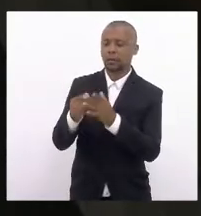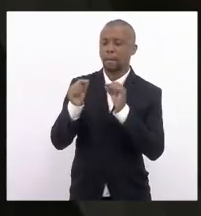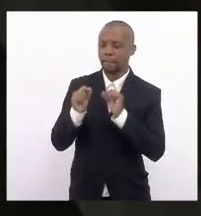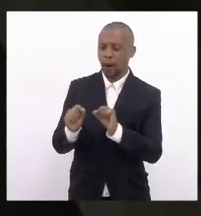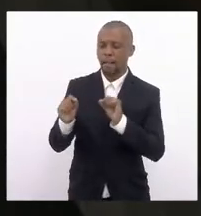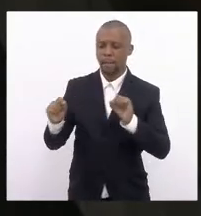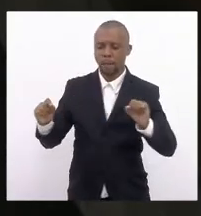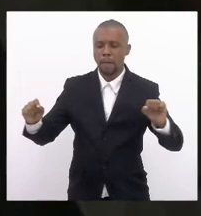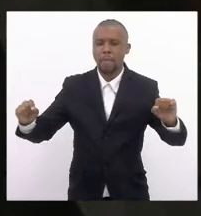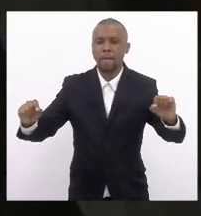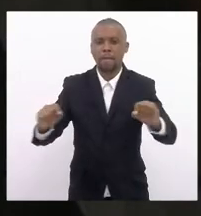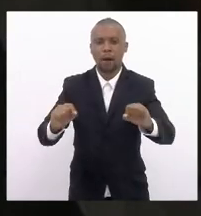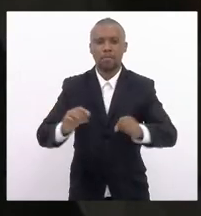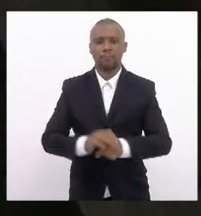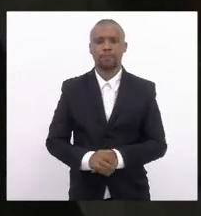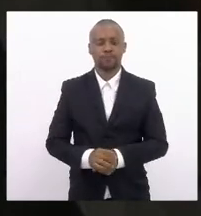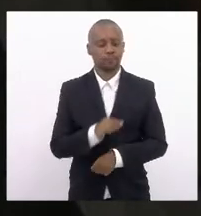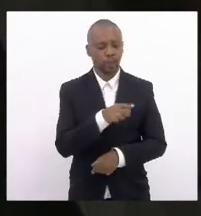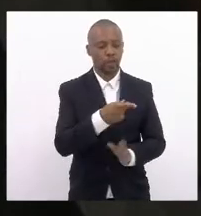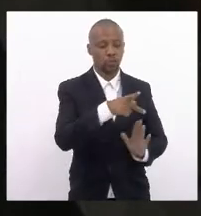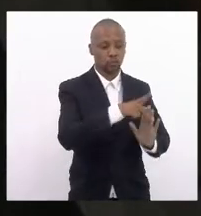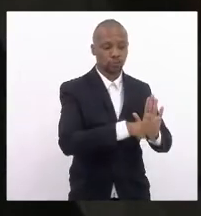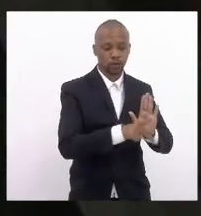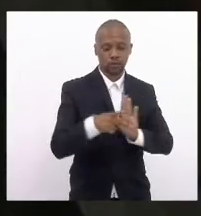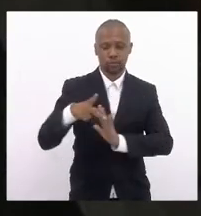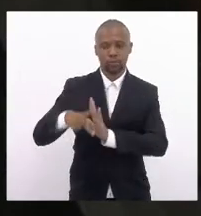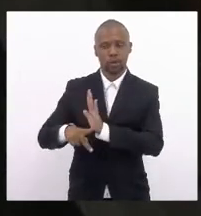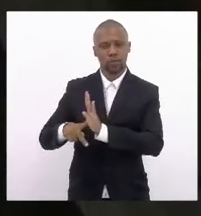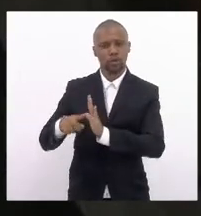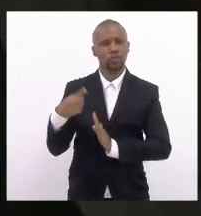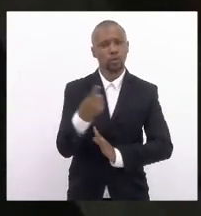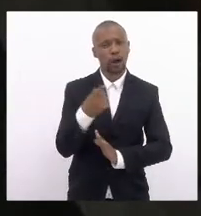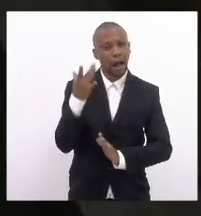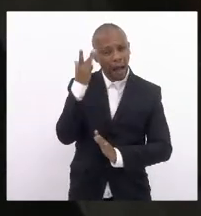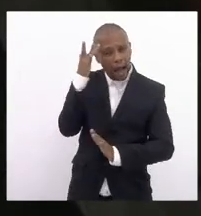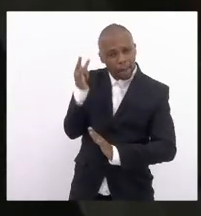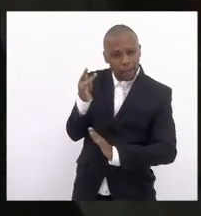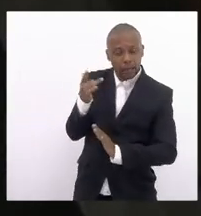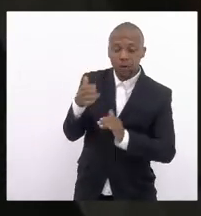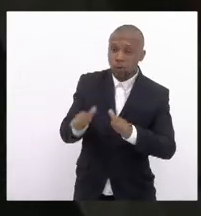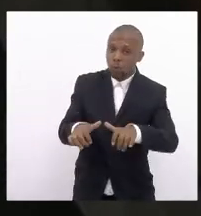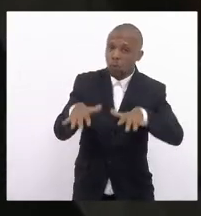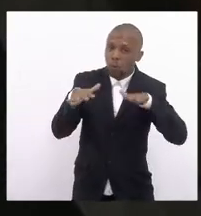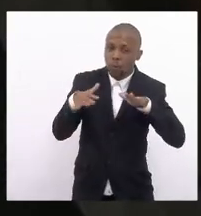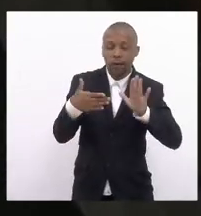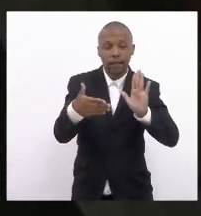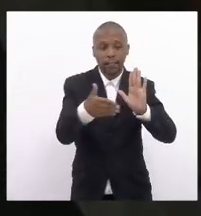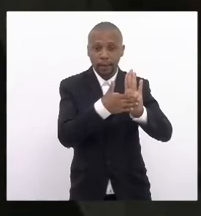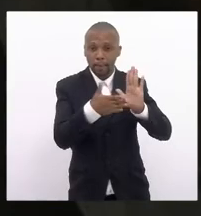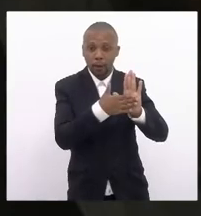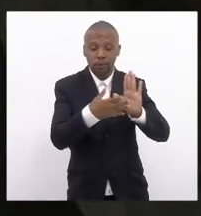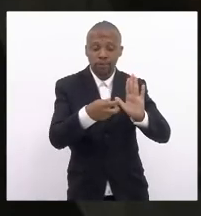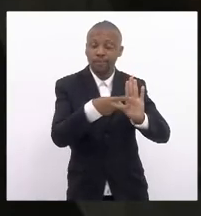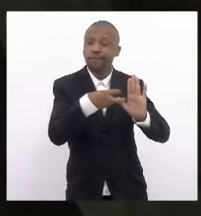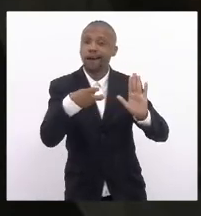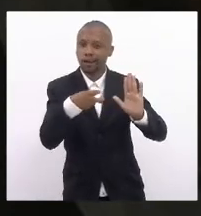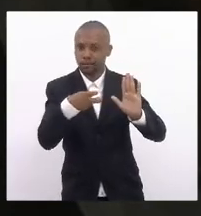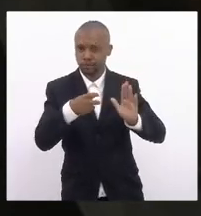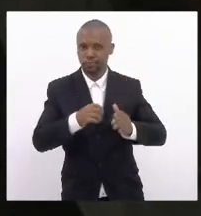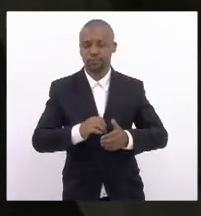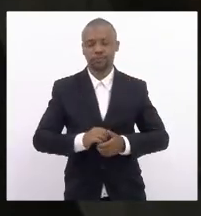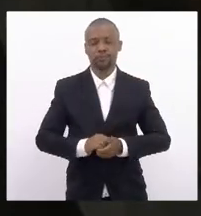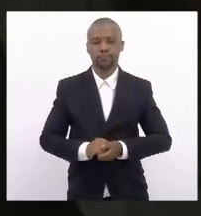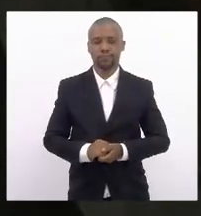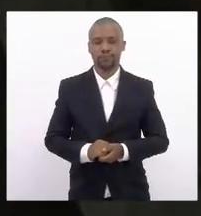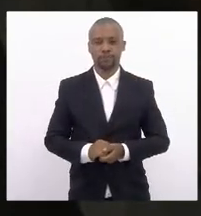os projetos nós enfrentaremos amanhã, em plenário, na pauta de vetos. Eu quero